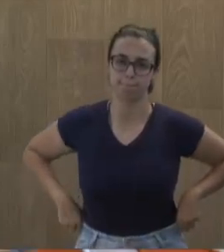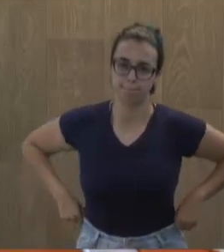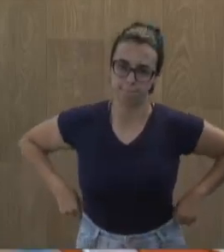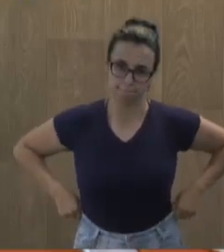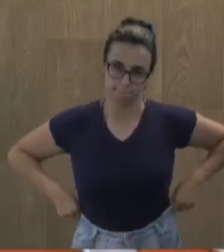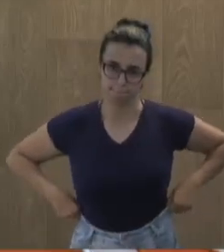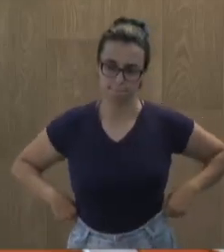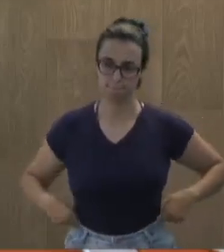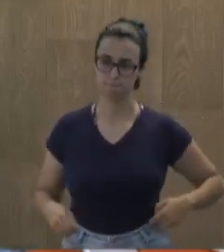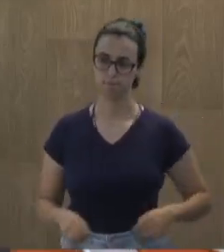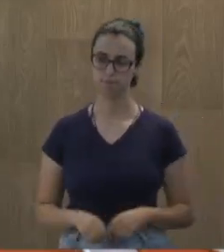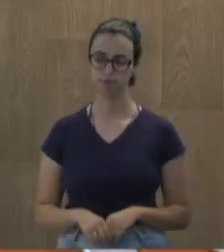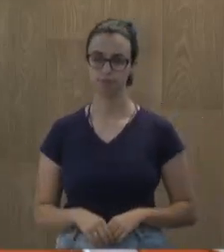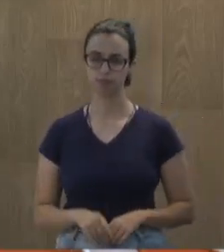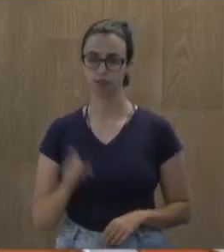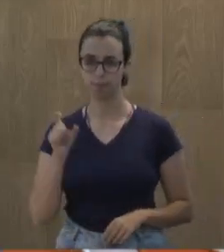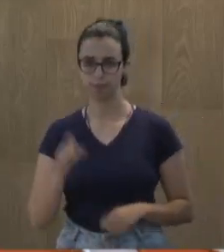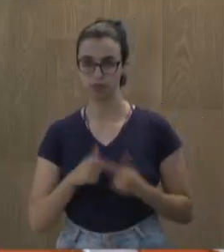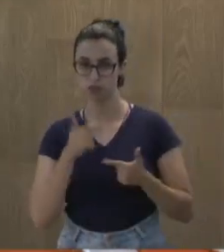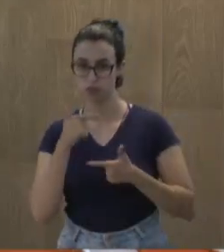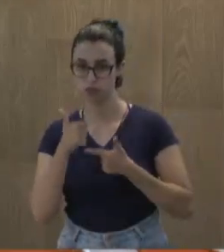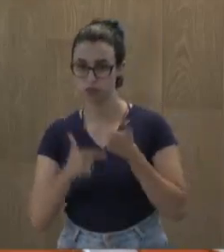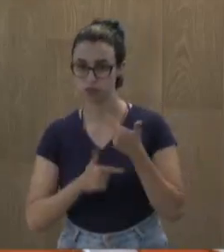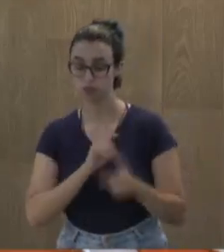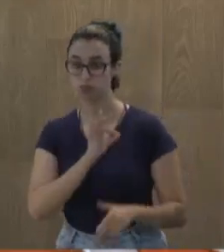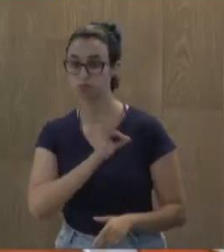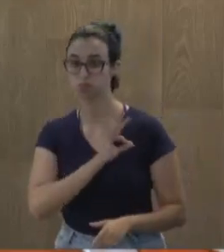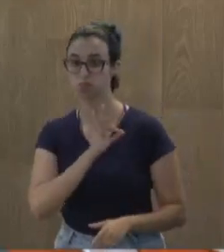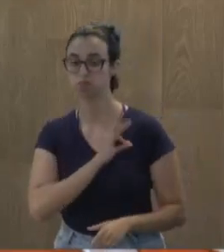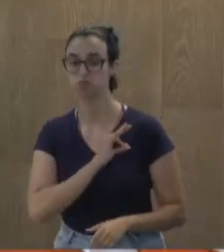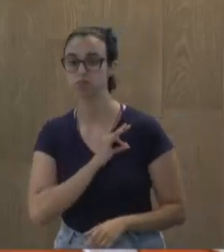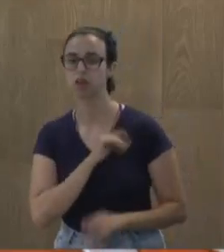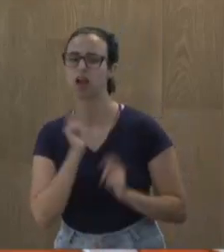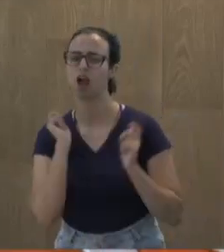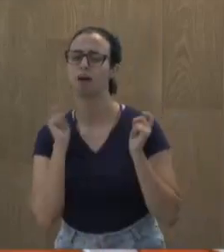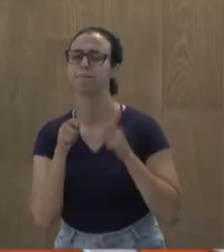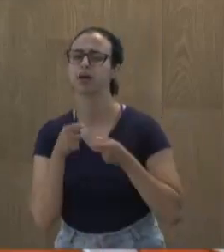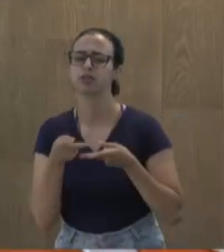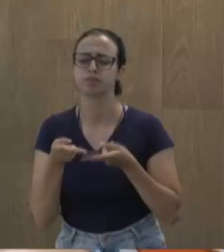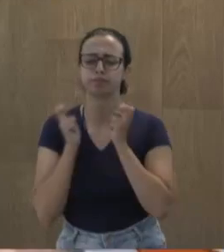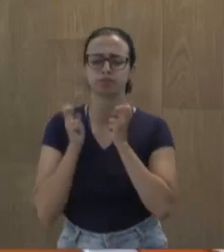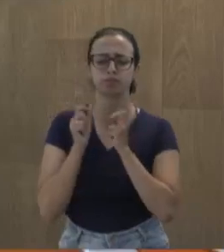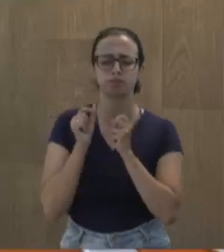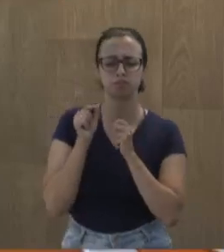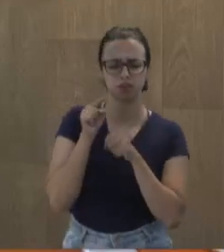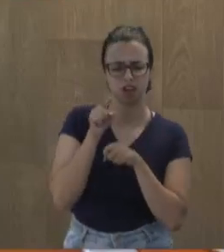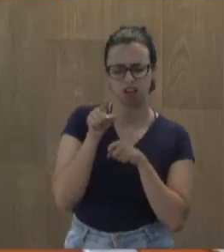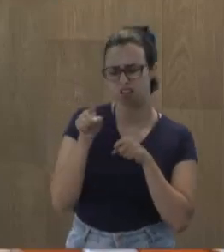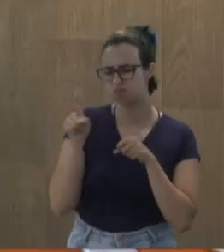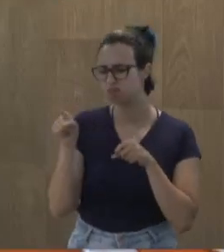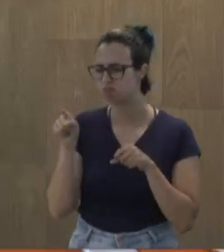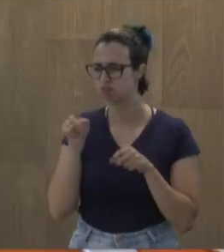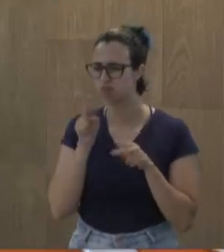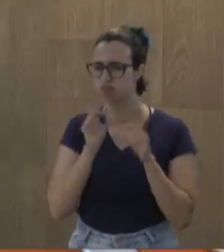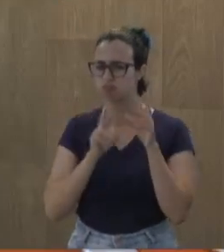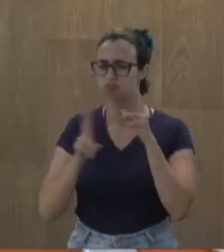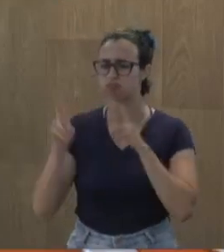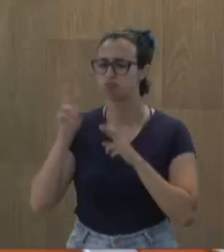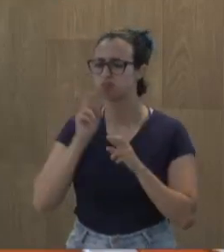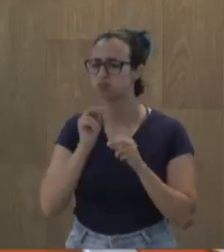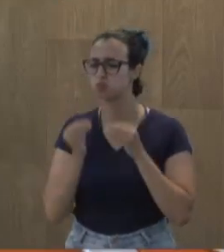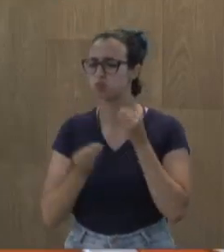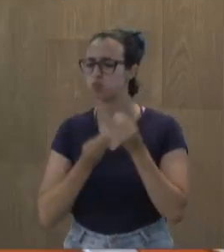um guarda que possa ser capaz de identificar o mal elemento uma arma ou qualquer coisa que pode estar